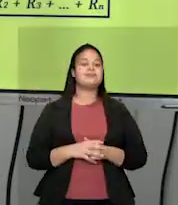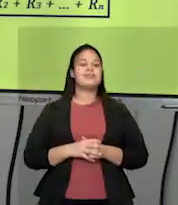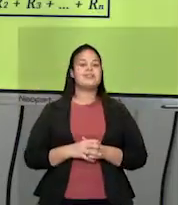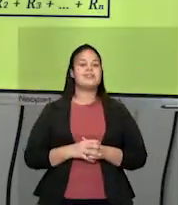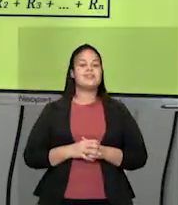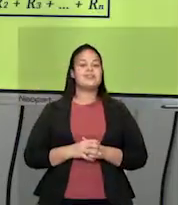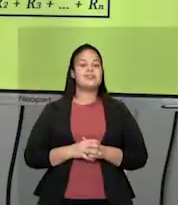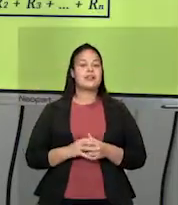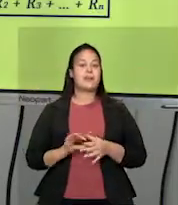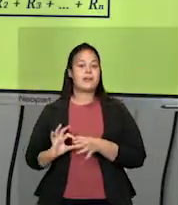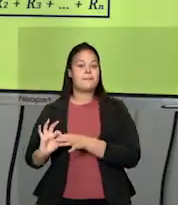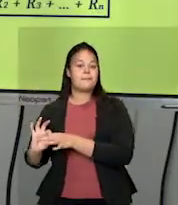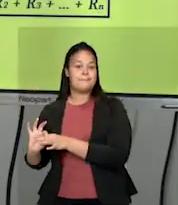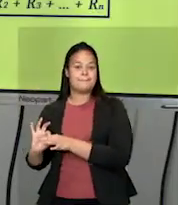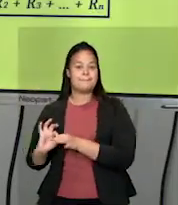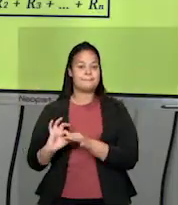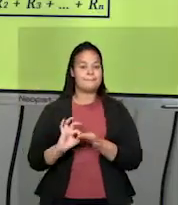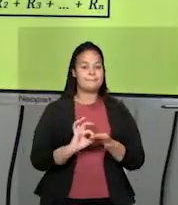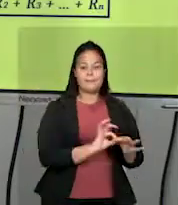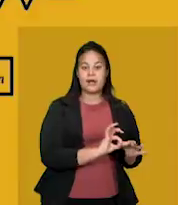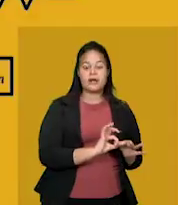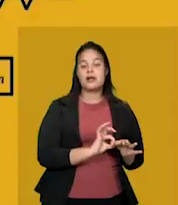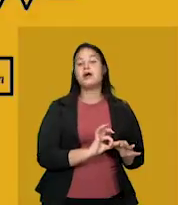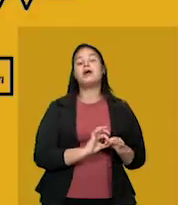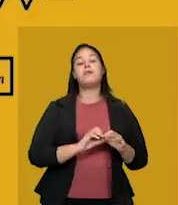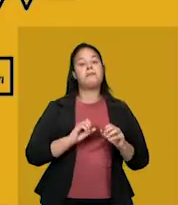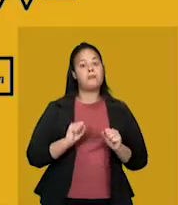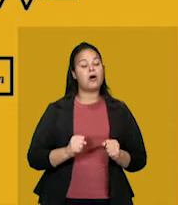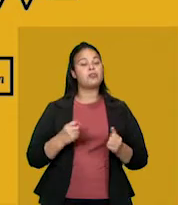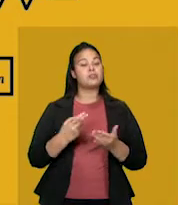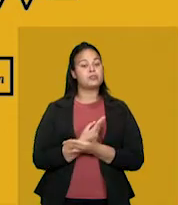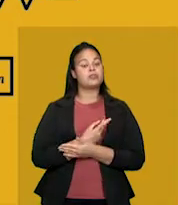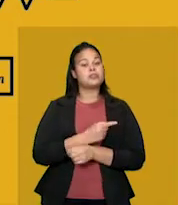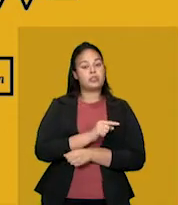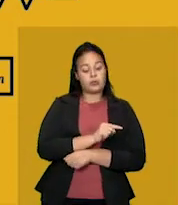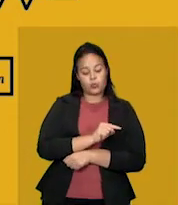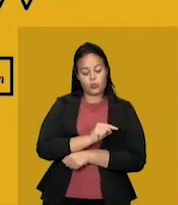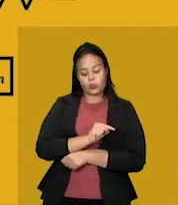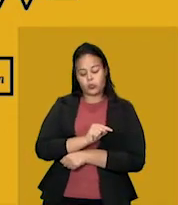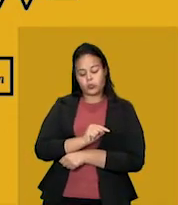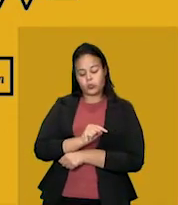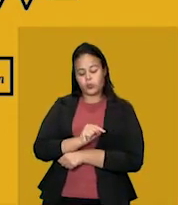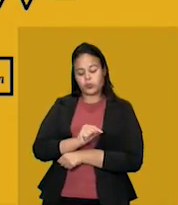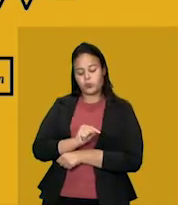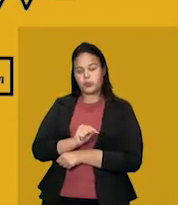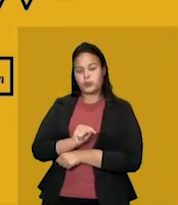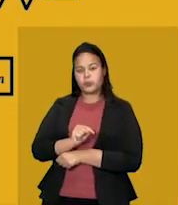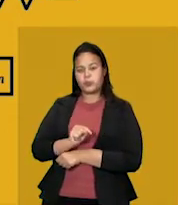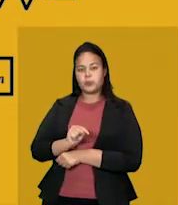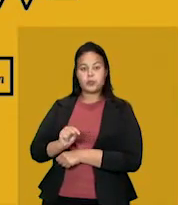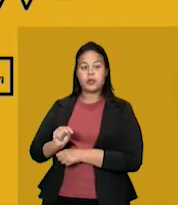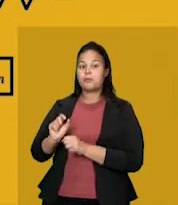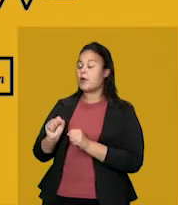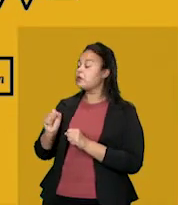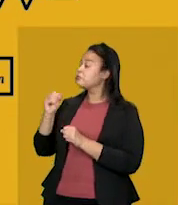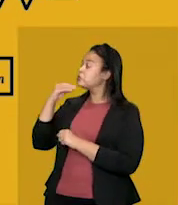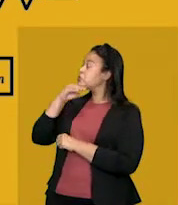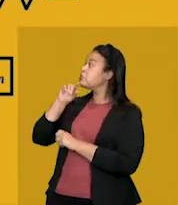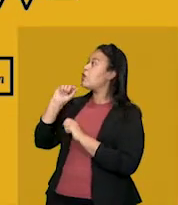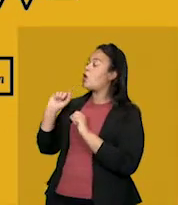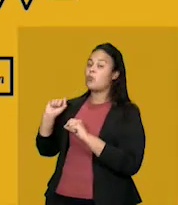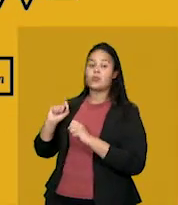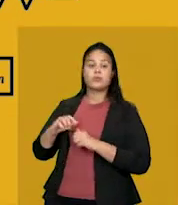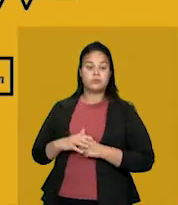Uma associação de resistores, ela pode estar ligada em série. Em série, como a gente pode ver, temos